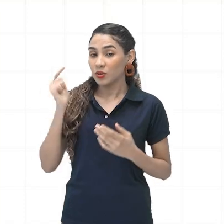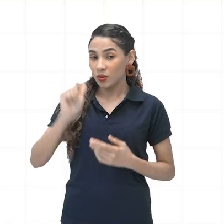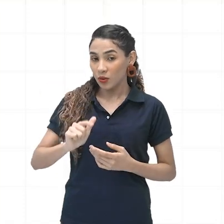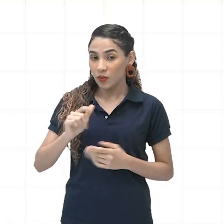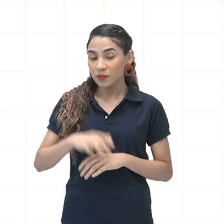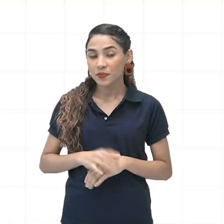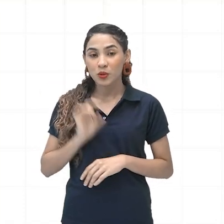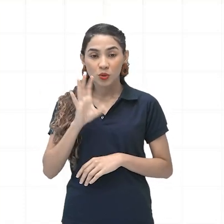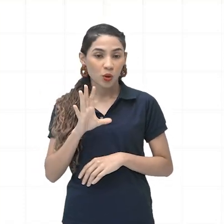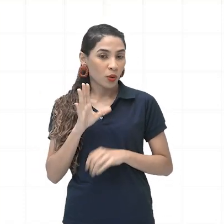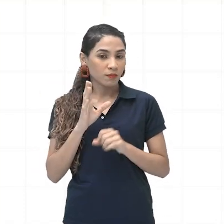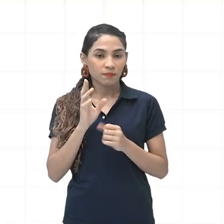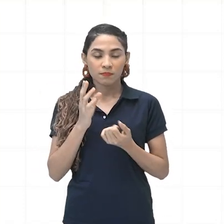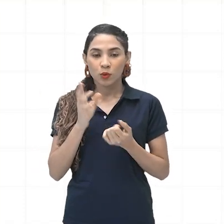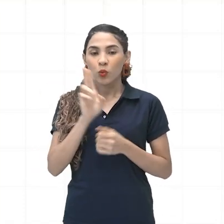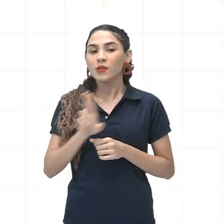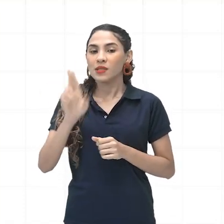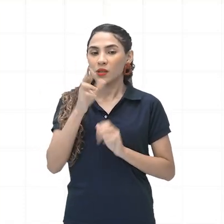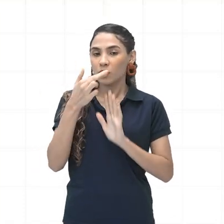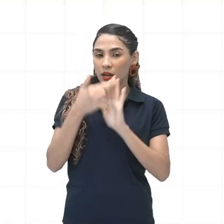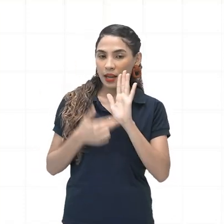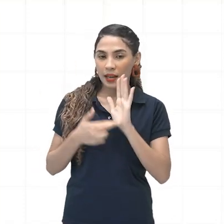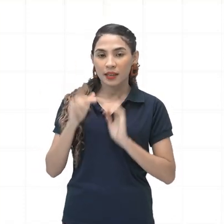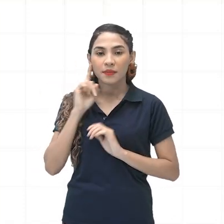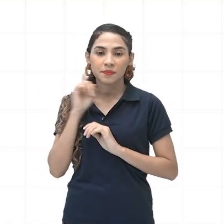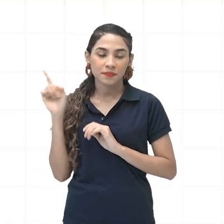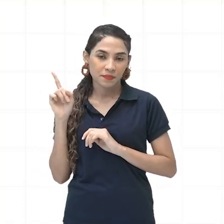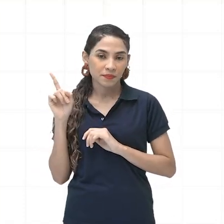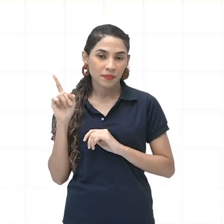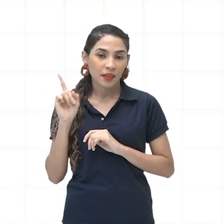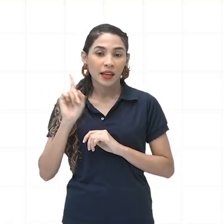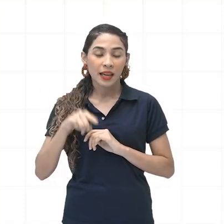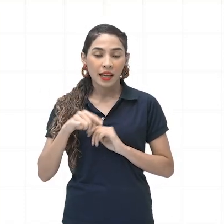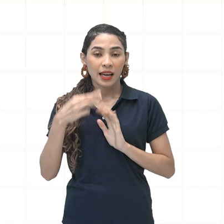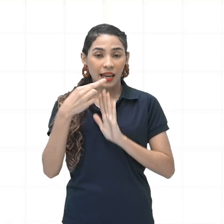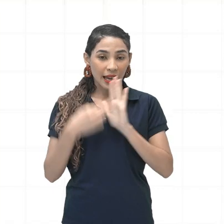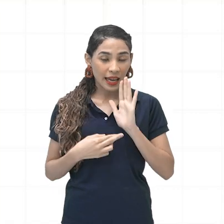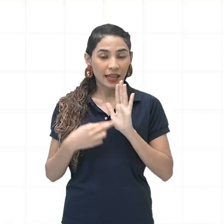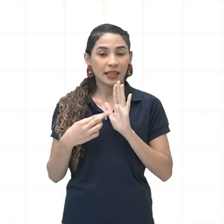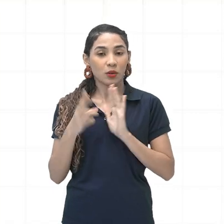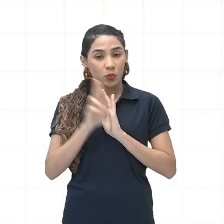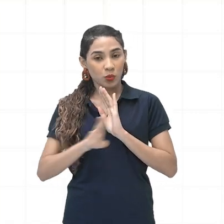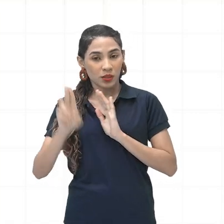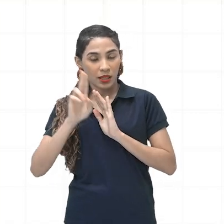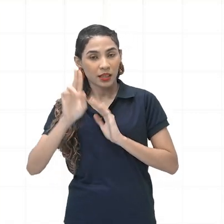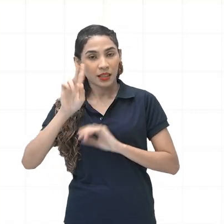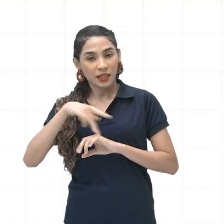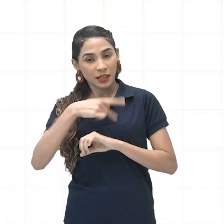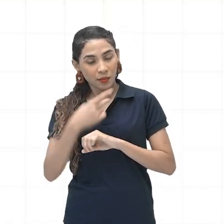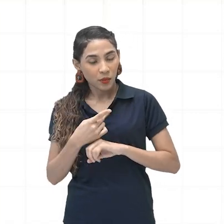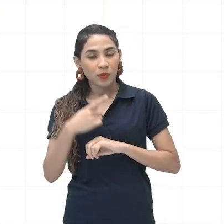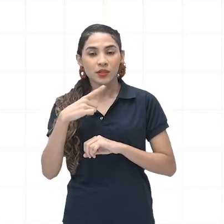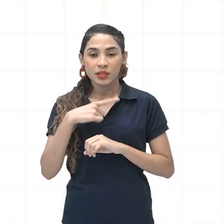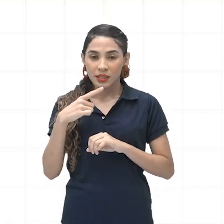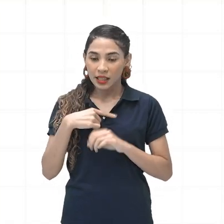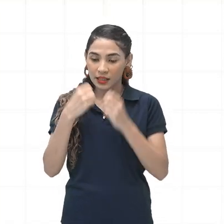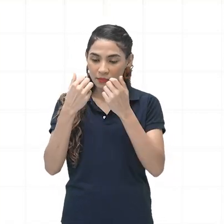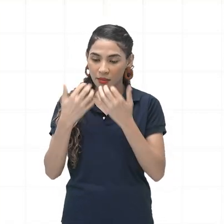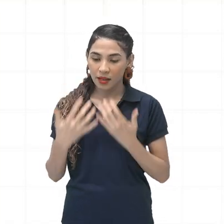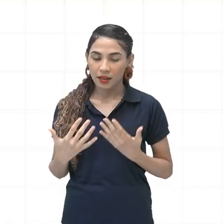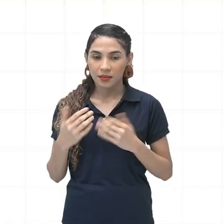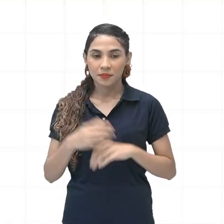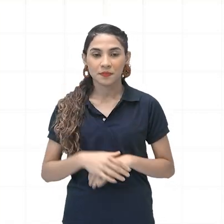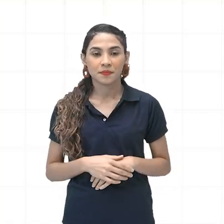né, eu só estou aplicando a propriedade. Então, aqui é a propriedade aplicada. Depois, ainda tem a resolução,